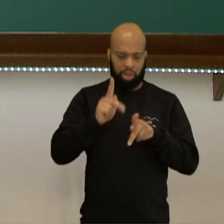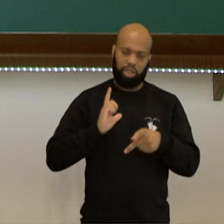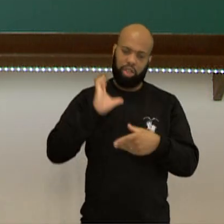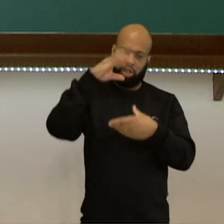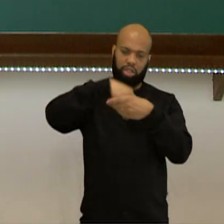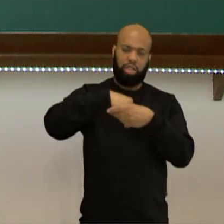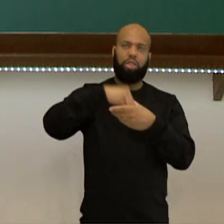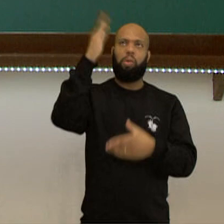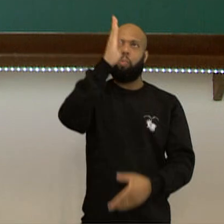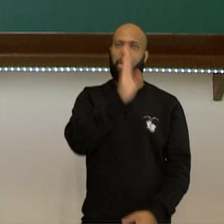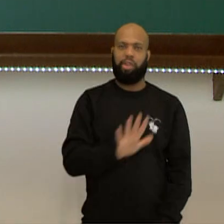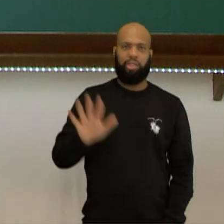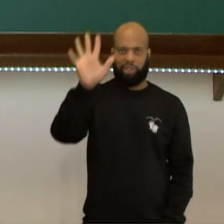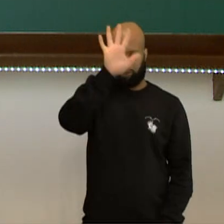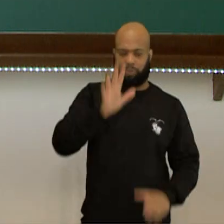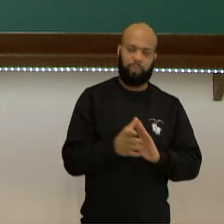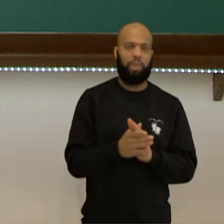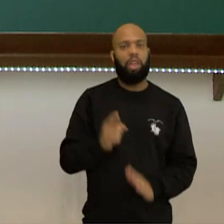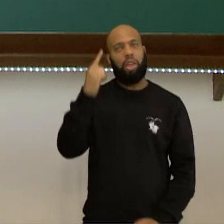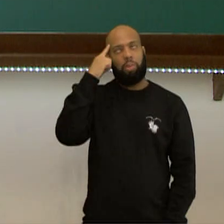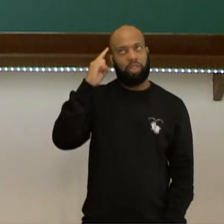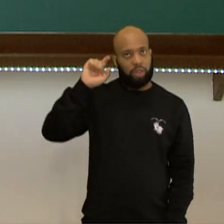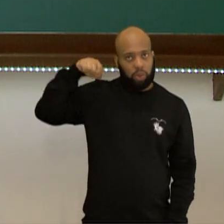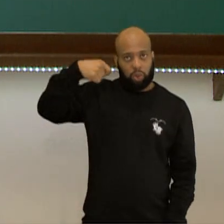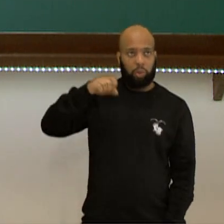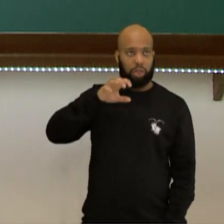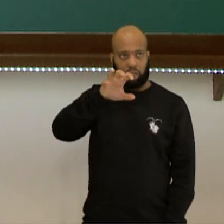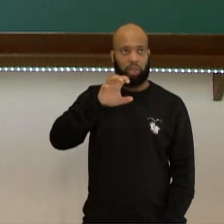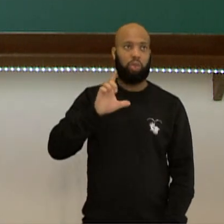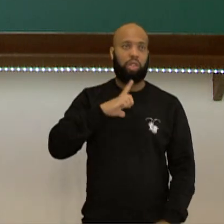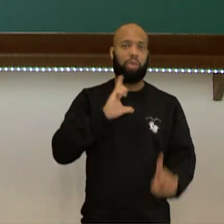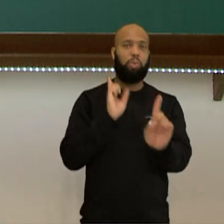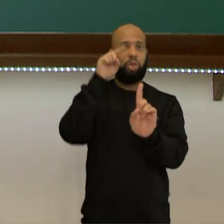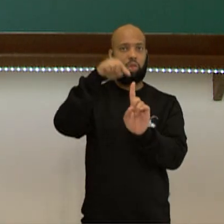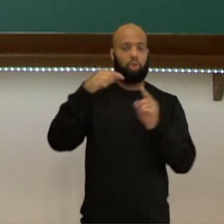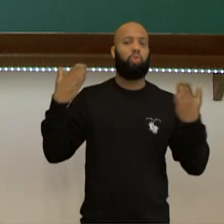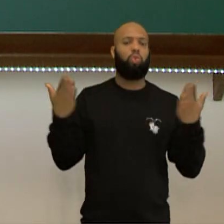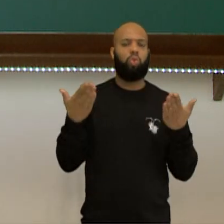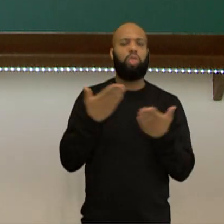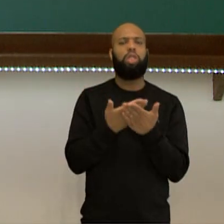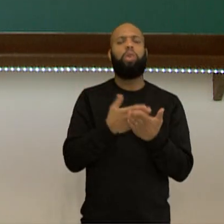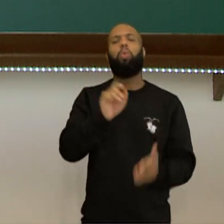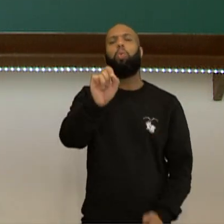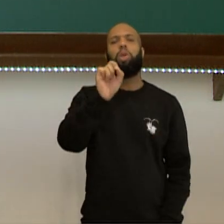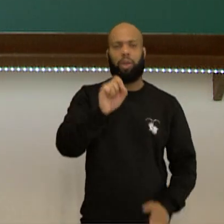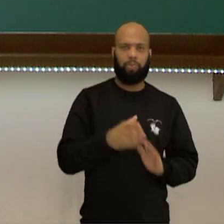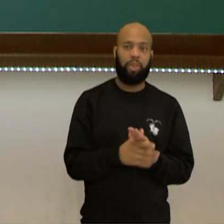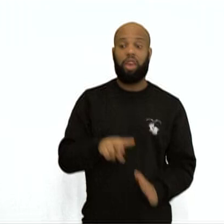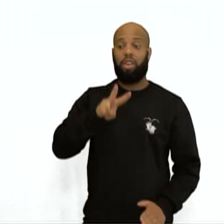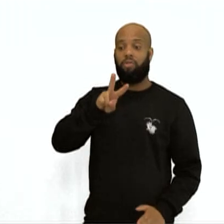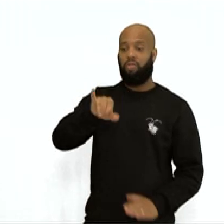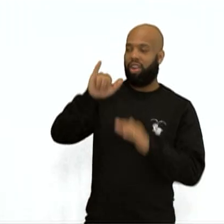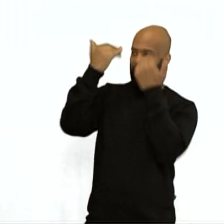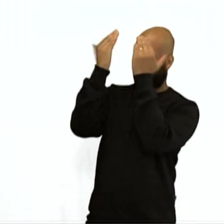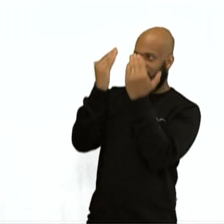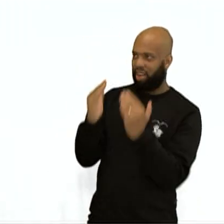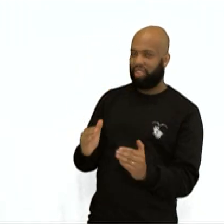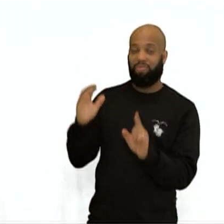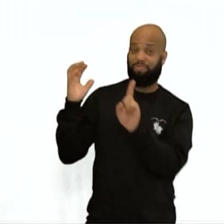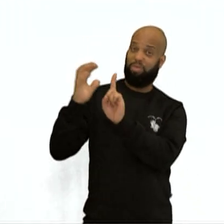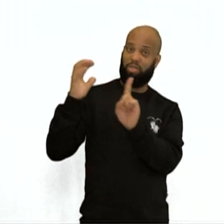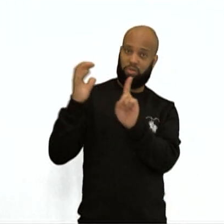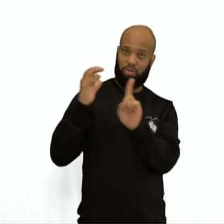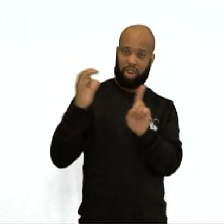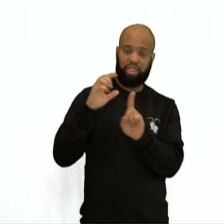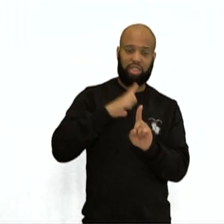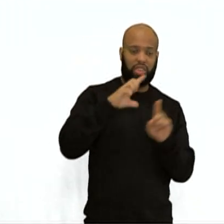território brasileiro. Então, pensando nesse sentido, nós temos ali como objetivo da nossa aula analisar a influência